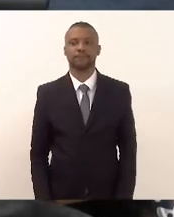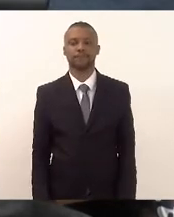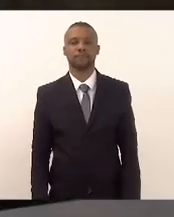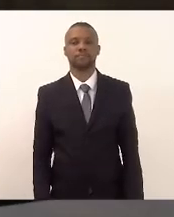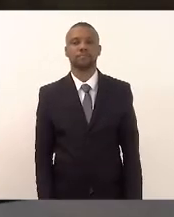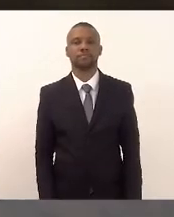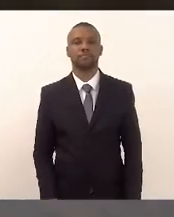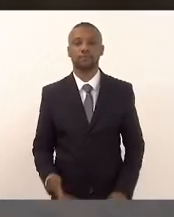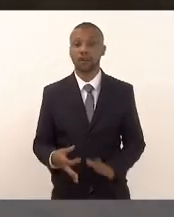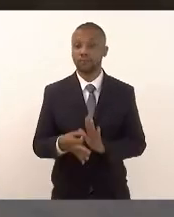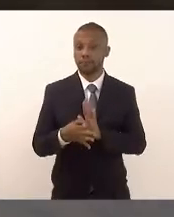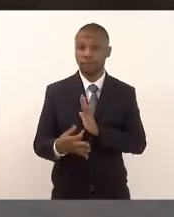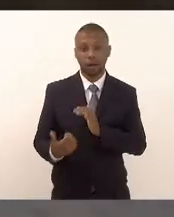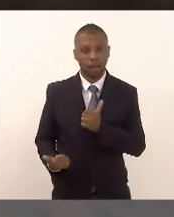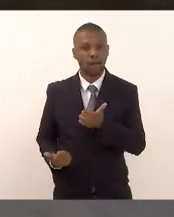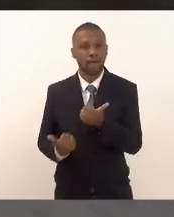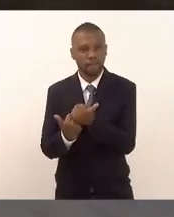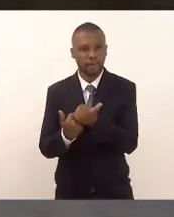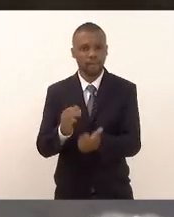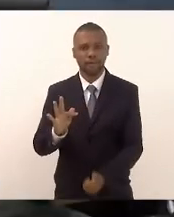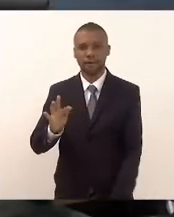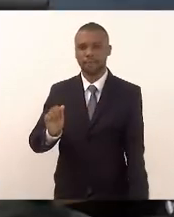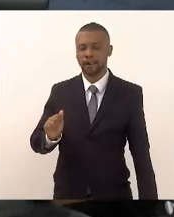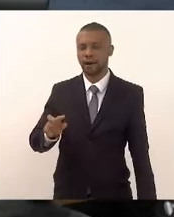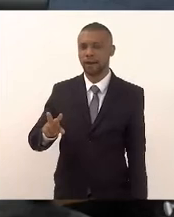passado? Parecer favorável, presidente.